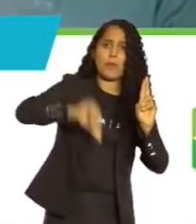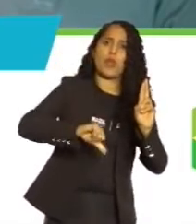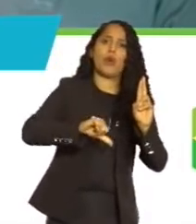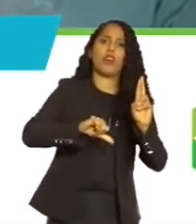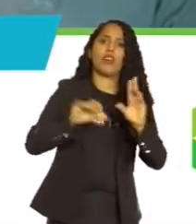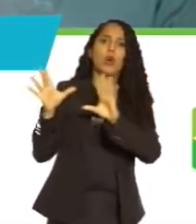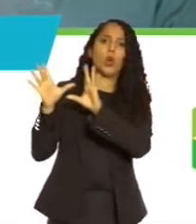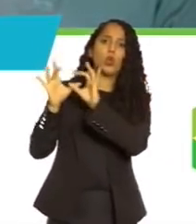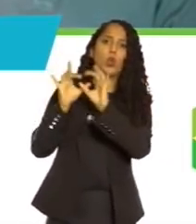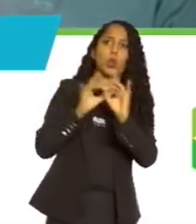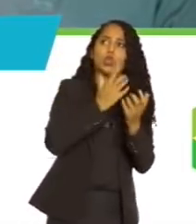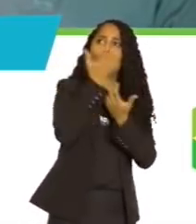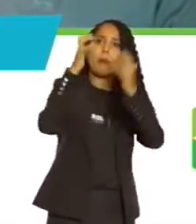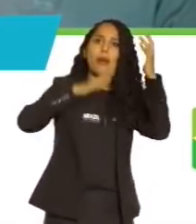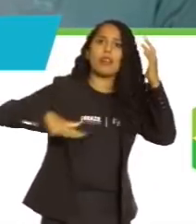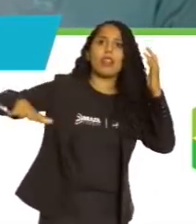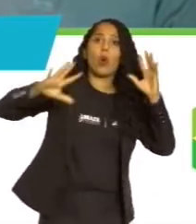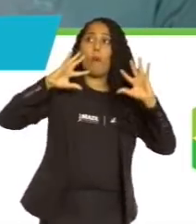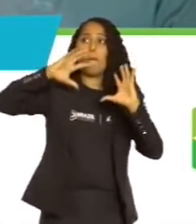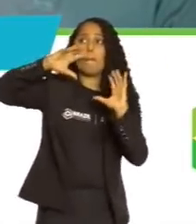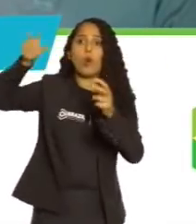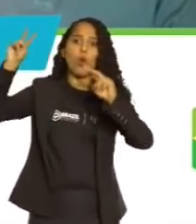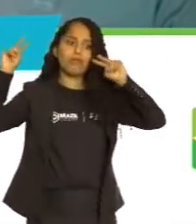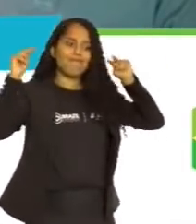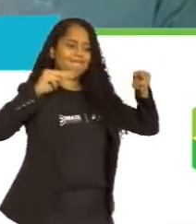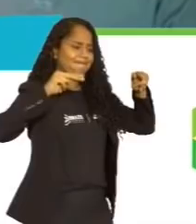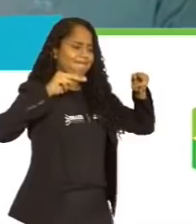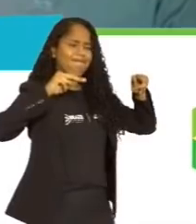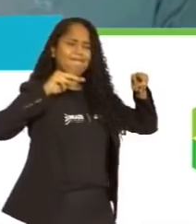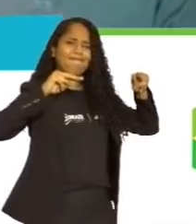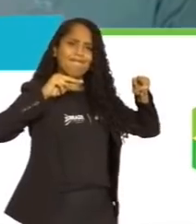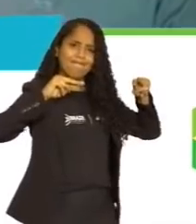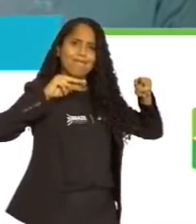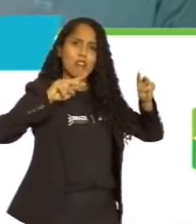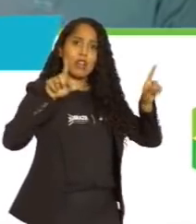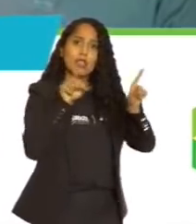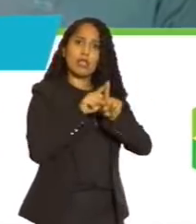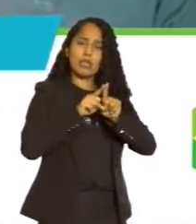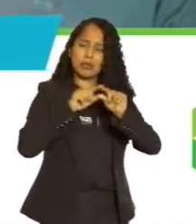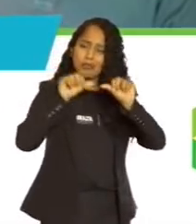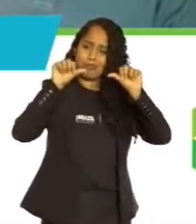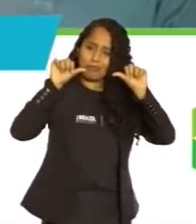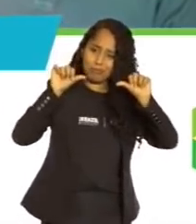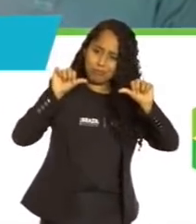no contexto ambiental do mundo neste momento. O pior, fazendo um péssimo papel.